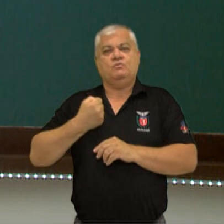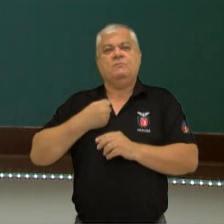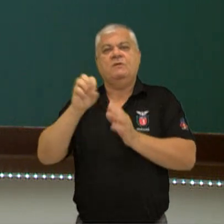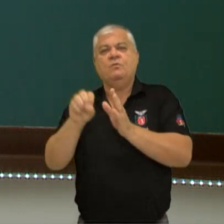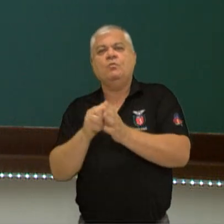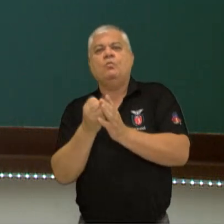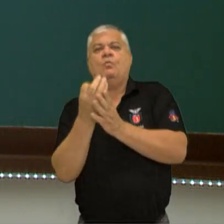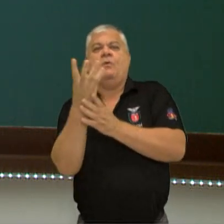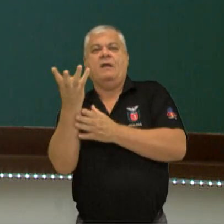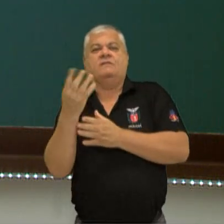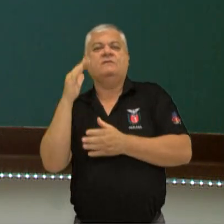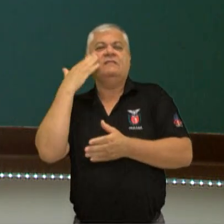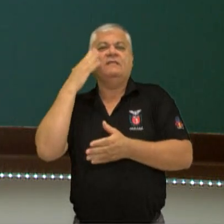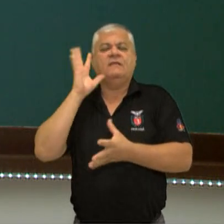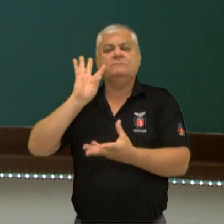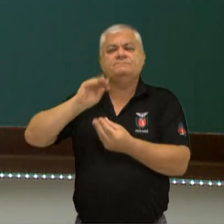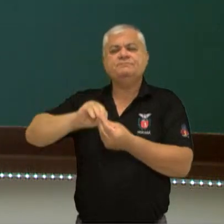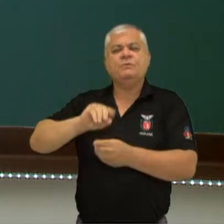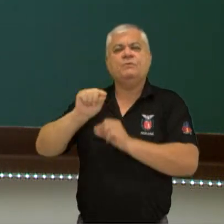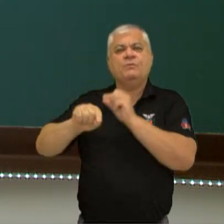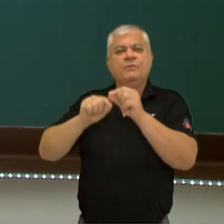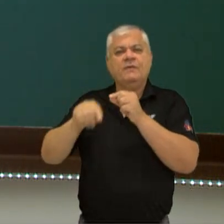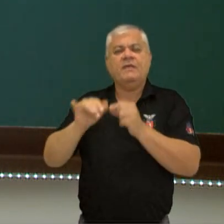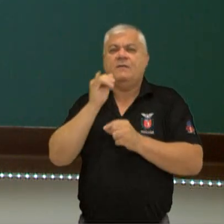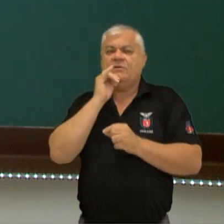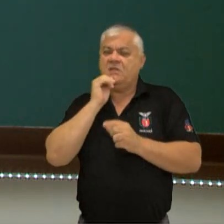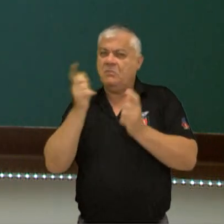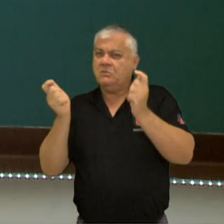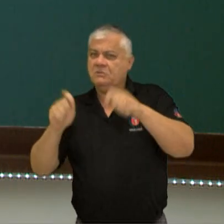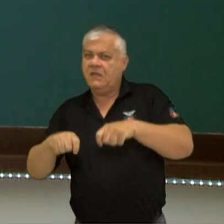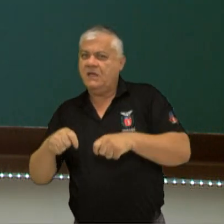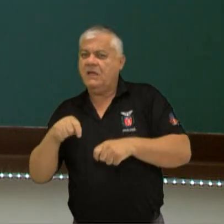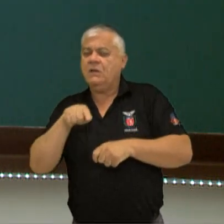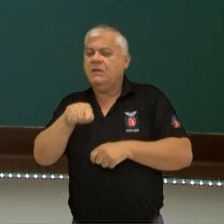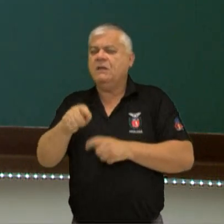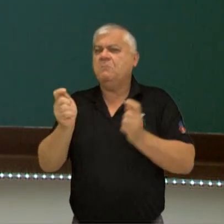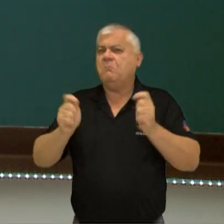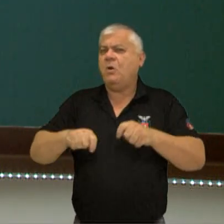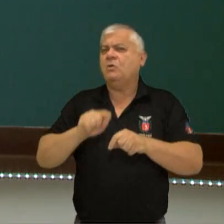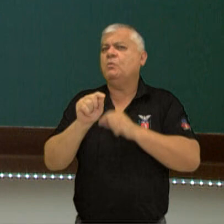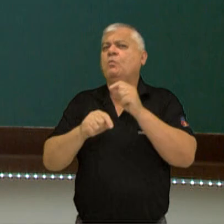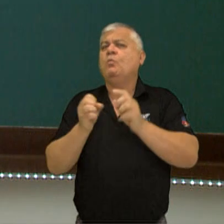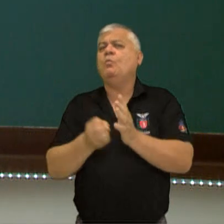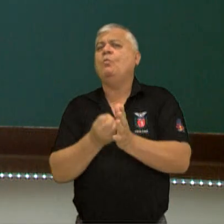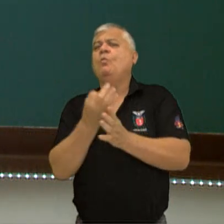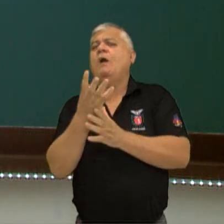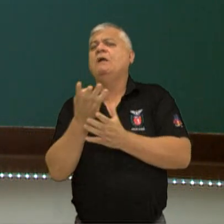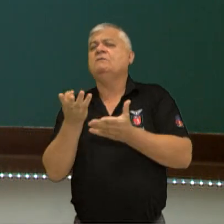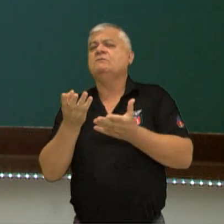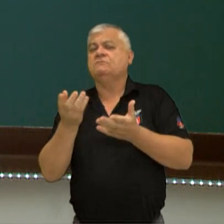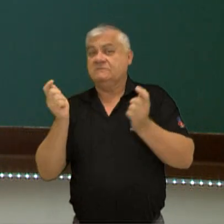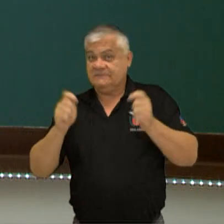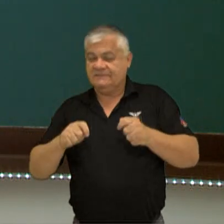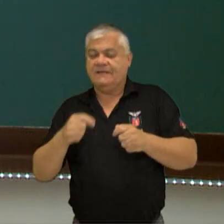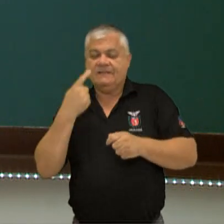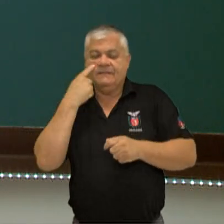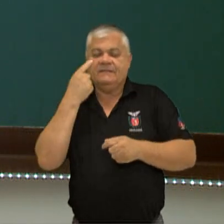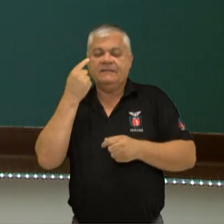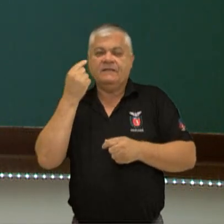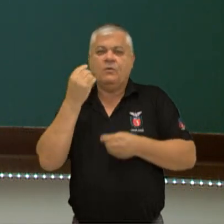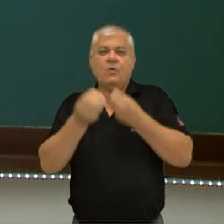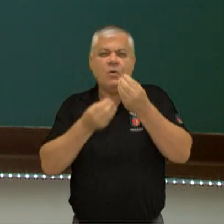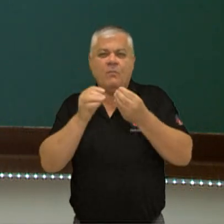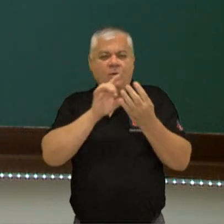conseguir interpretar o que as informações aí da capacidade do solvente de dissolver o soluto vai trazer para a gente e cada uma